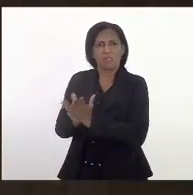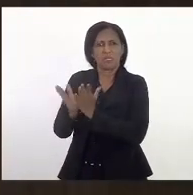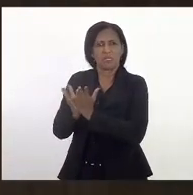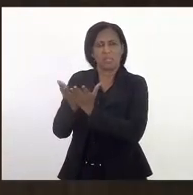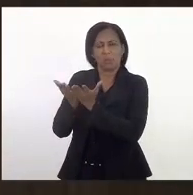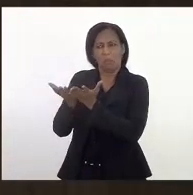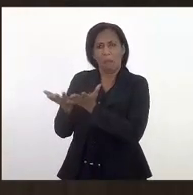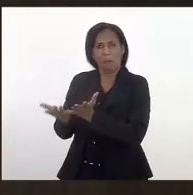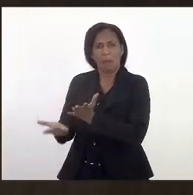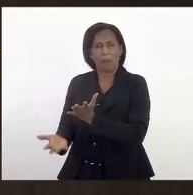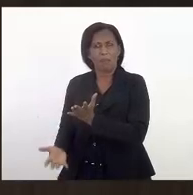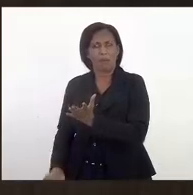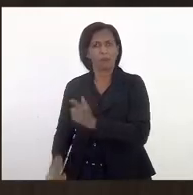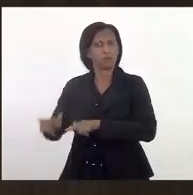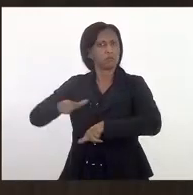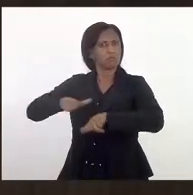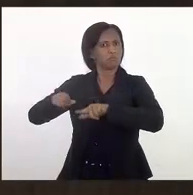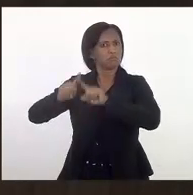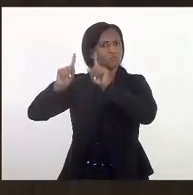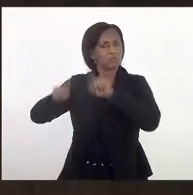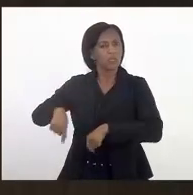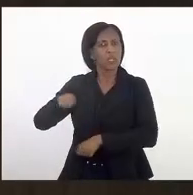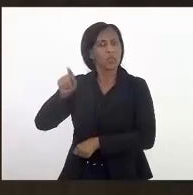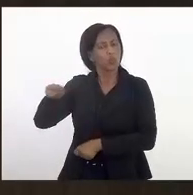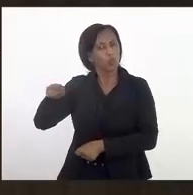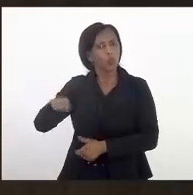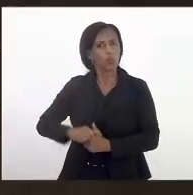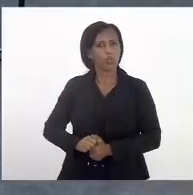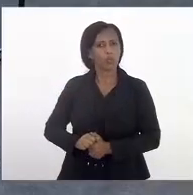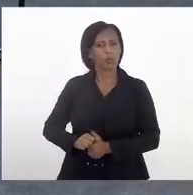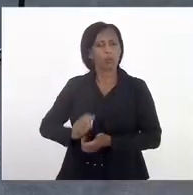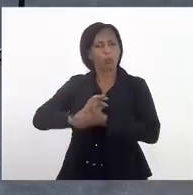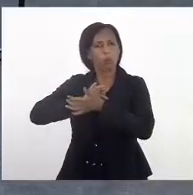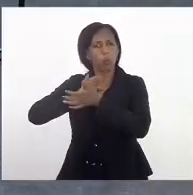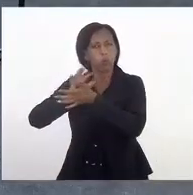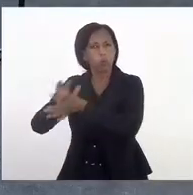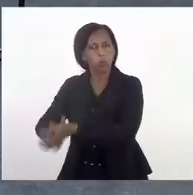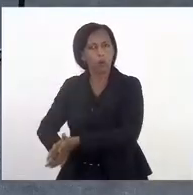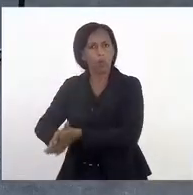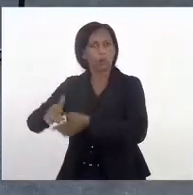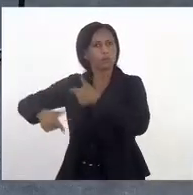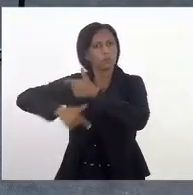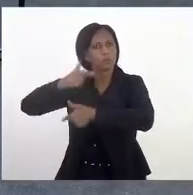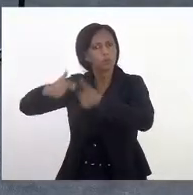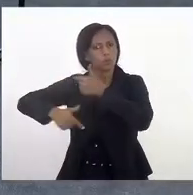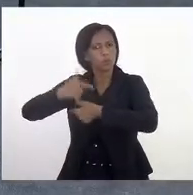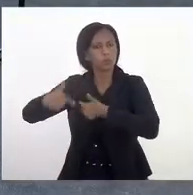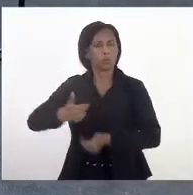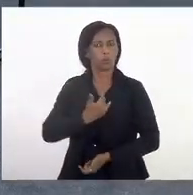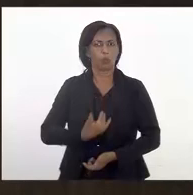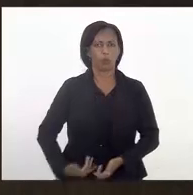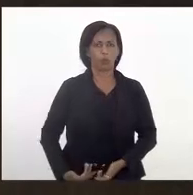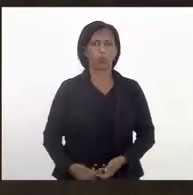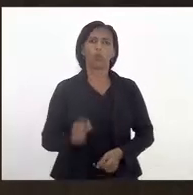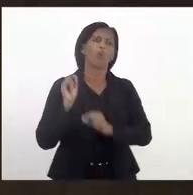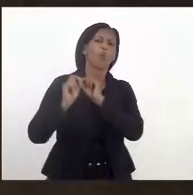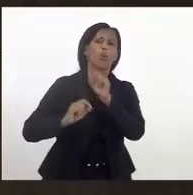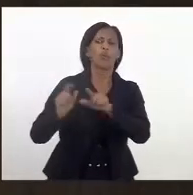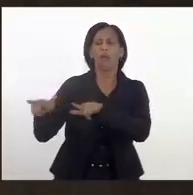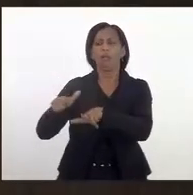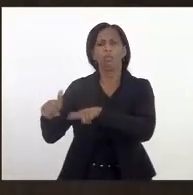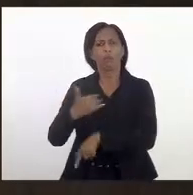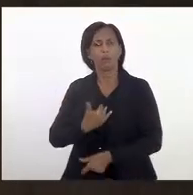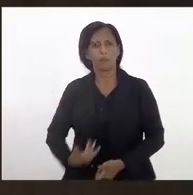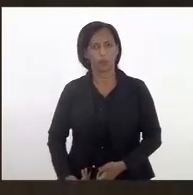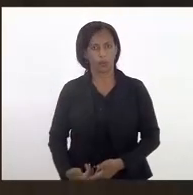e os servidores públicos e esteja com isso precarizando os serviços públicos e o que que são serviços públicos